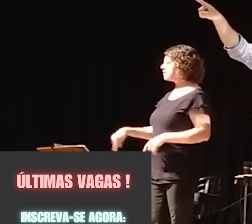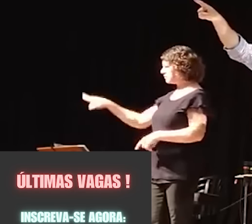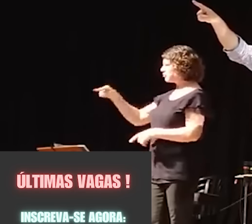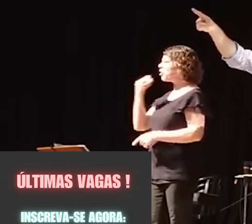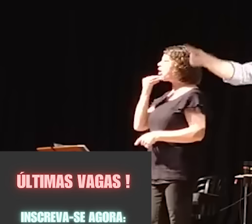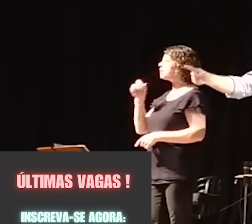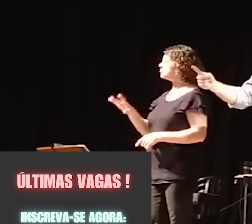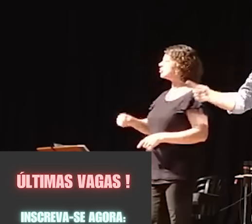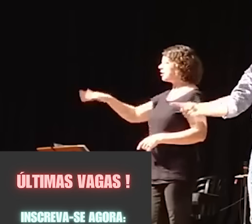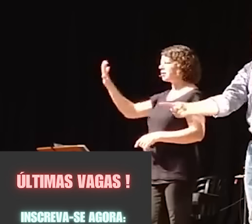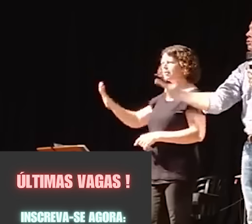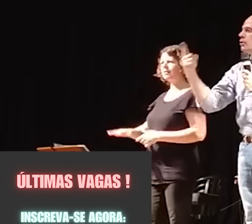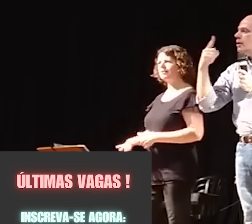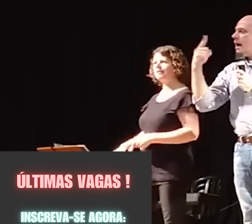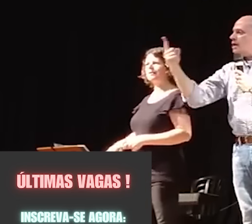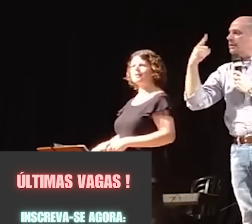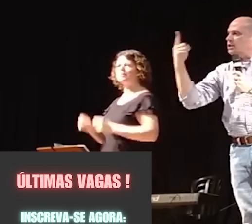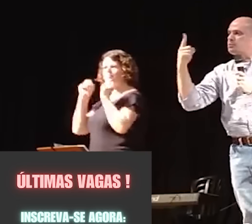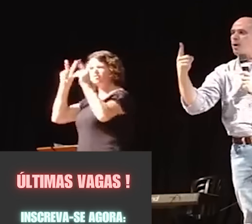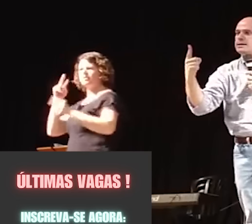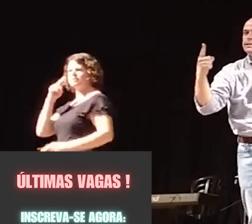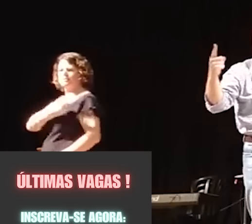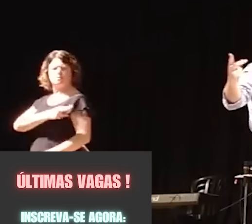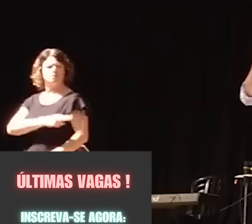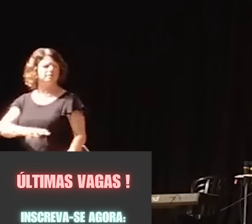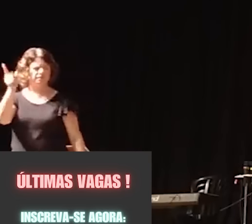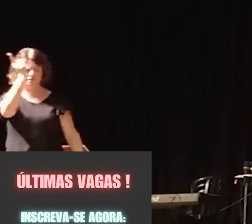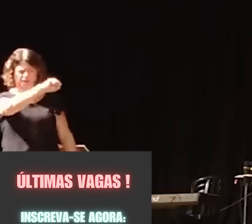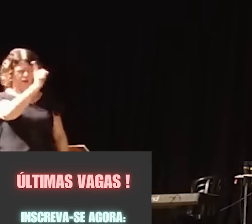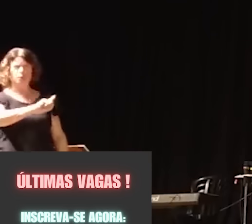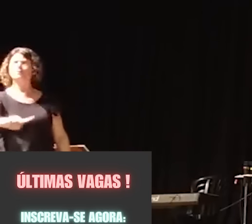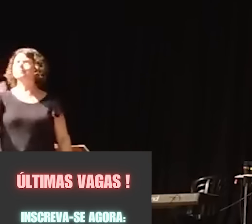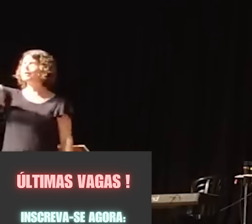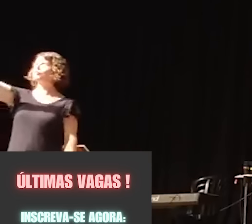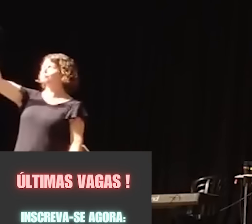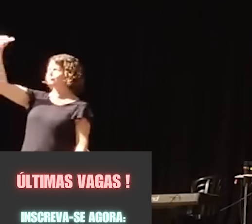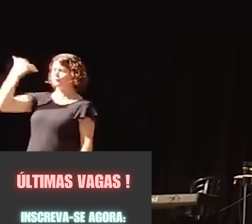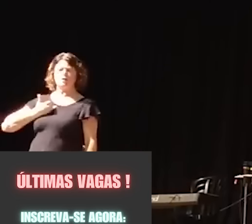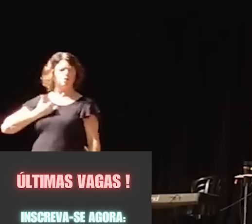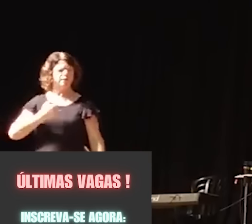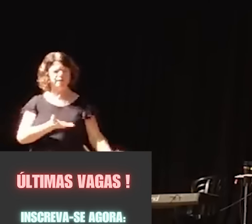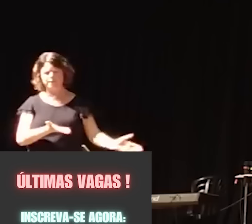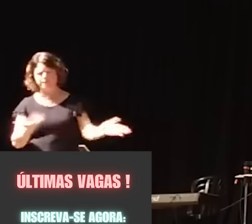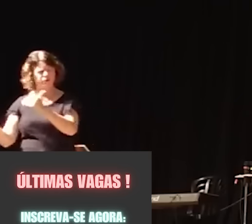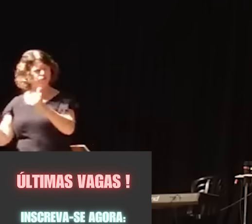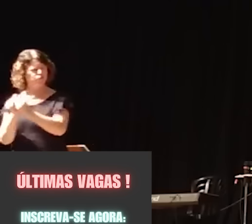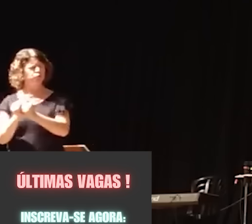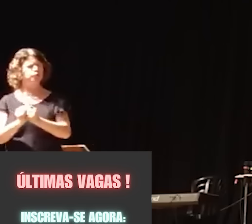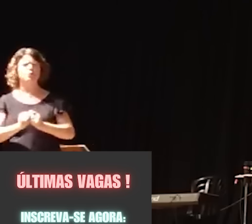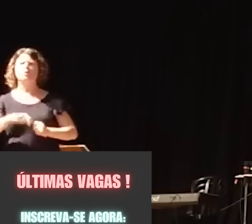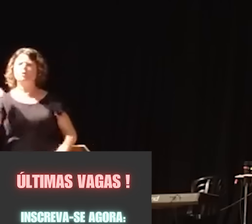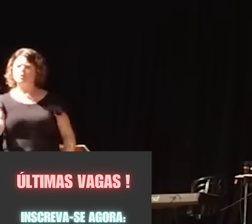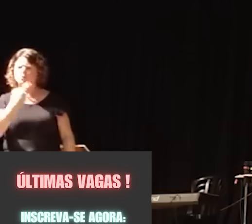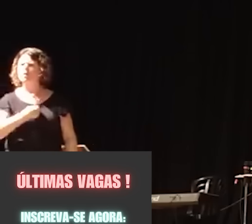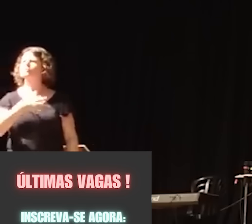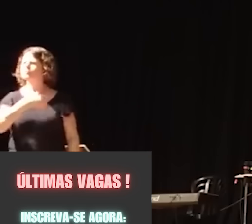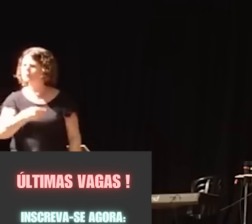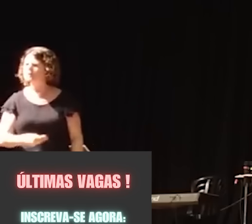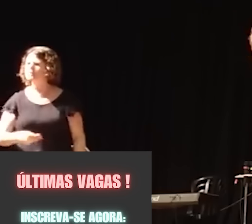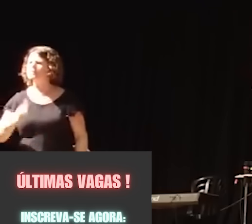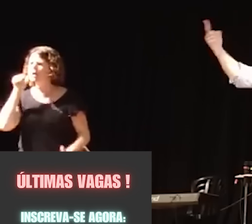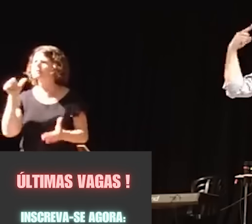deserto vão conosco as nossas esposas os nossos filhos os nossos velhos o nosso gado